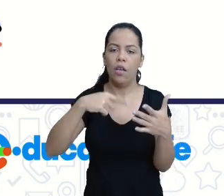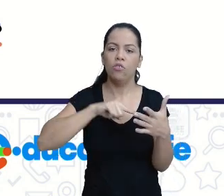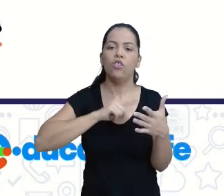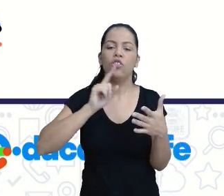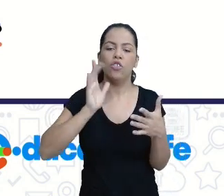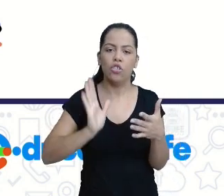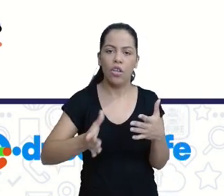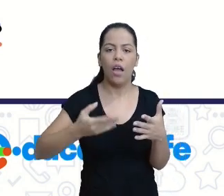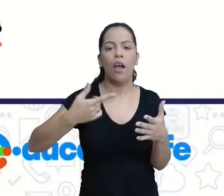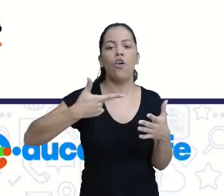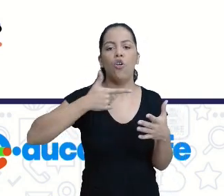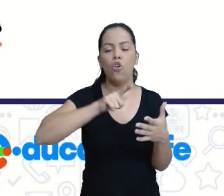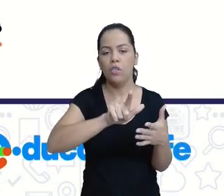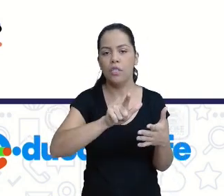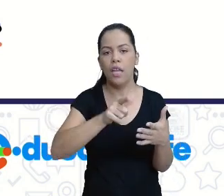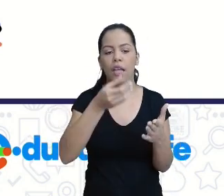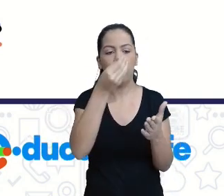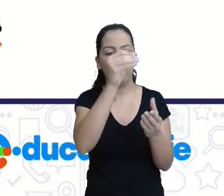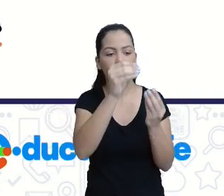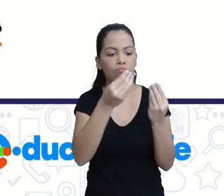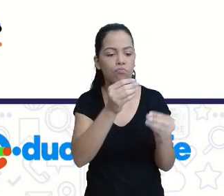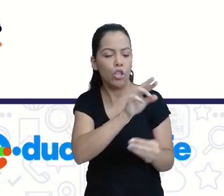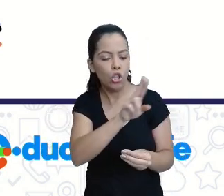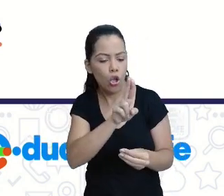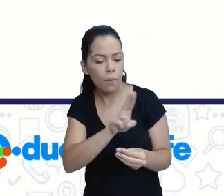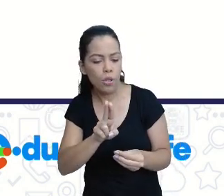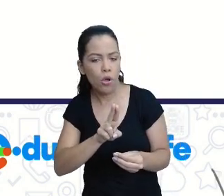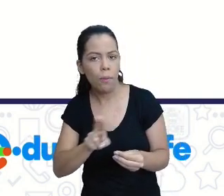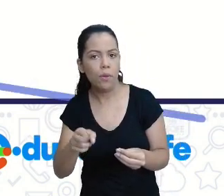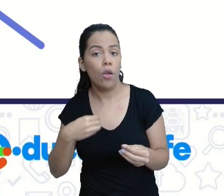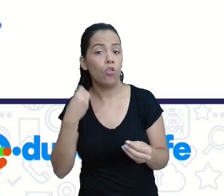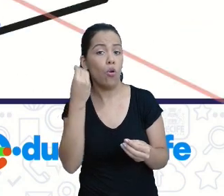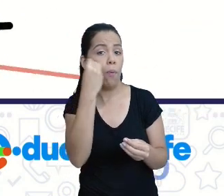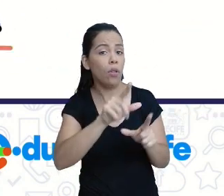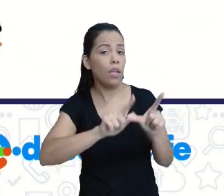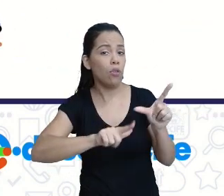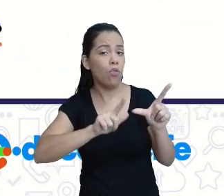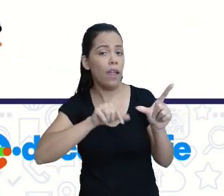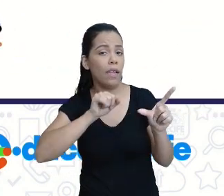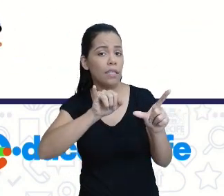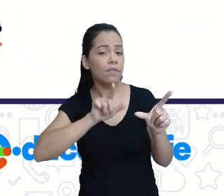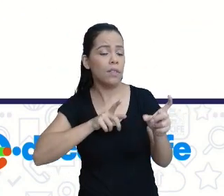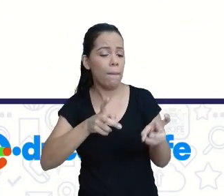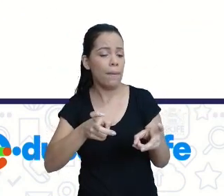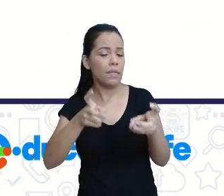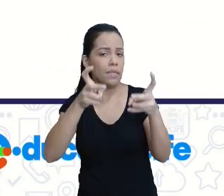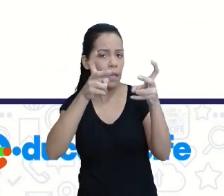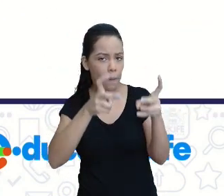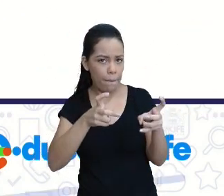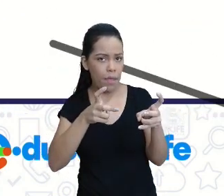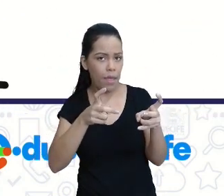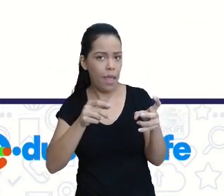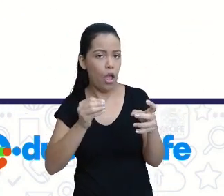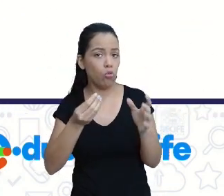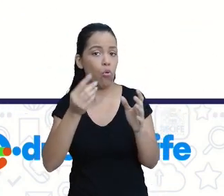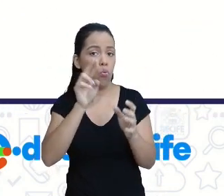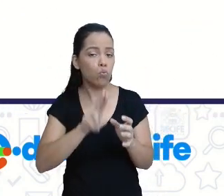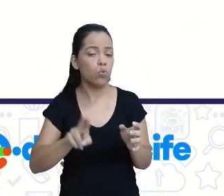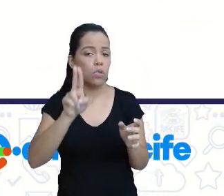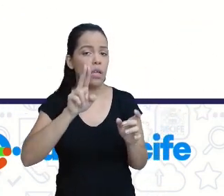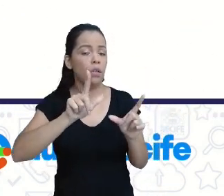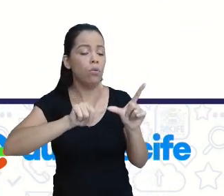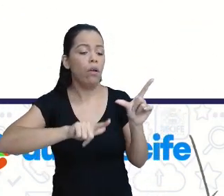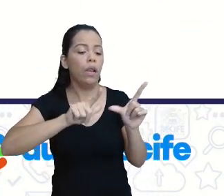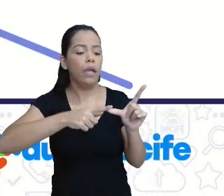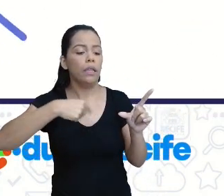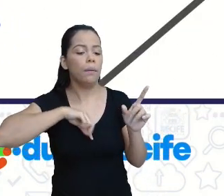Então, eu tenho os lados e eu estou colocando letras. Se você perceber, a partir desse momento aqui, eu estou utilizando letras para a